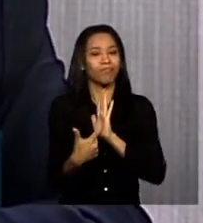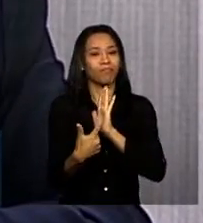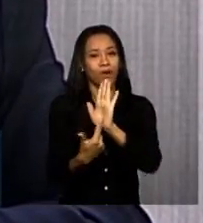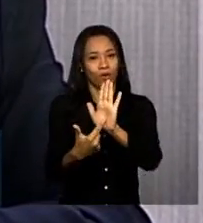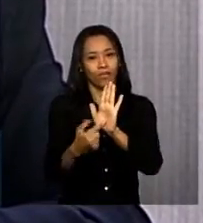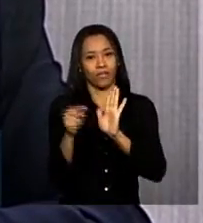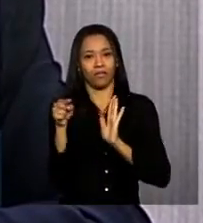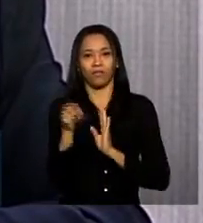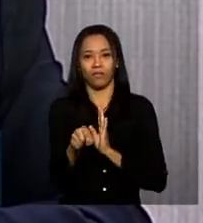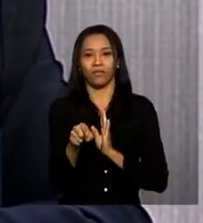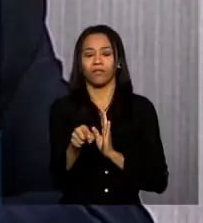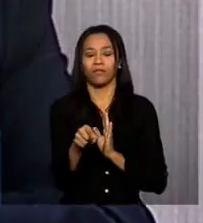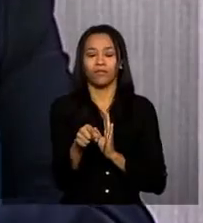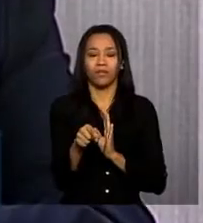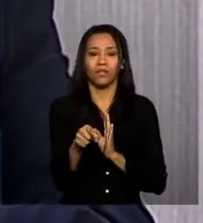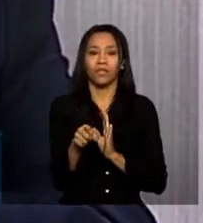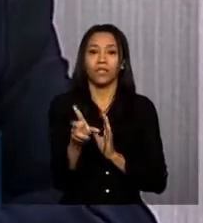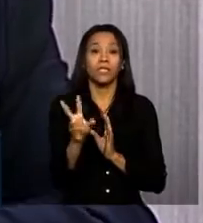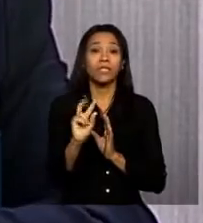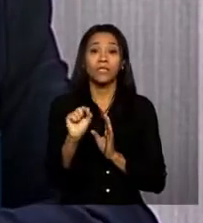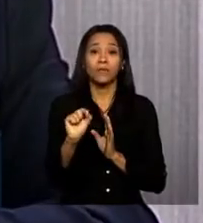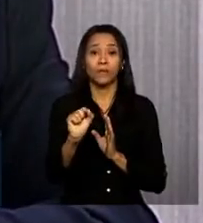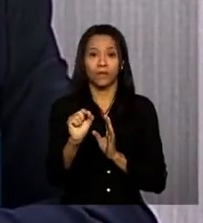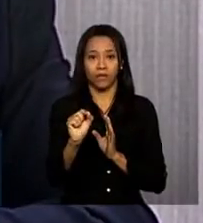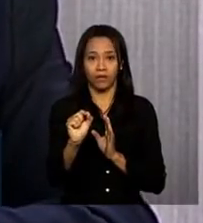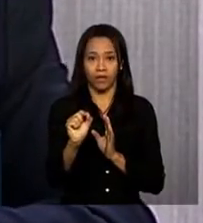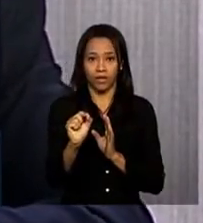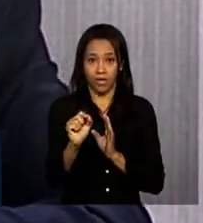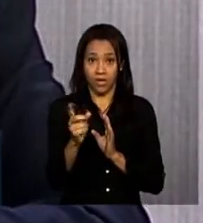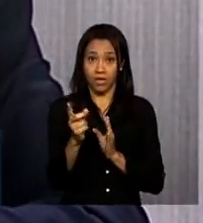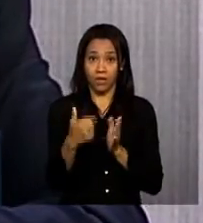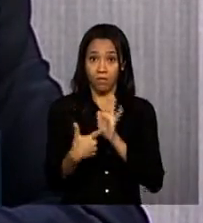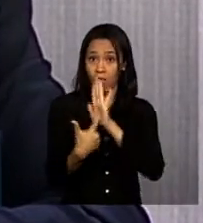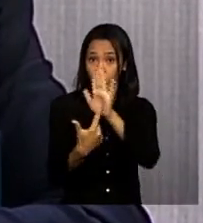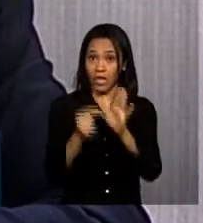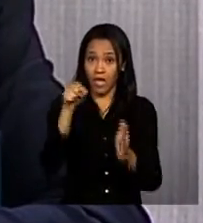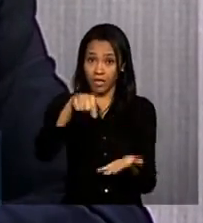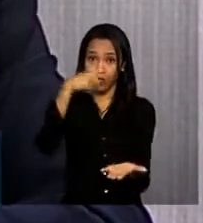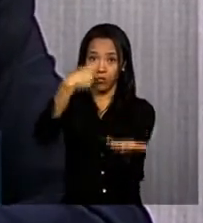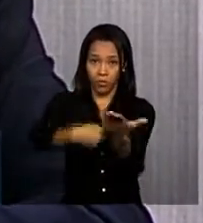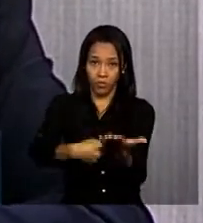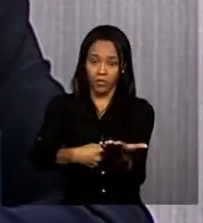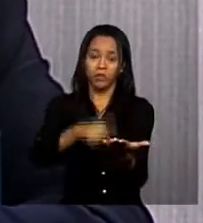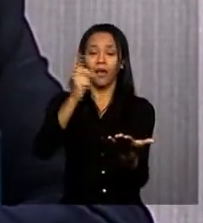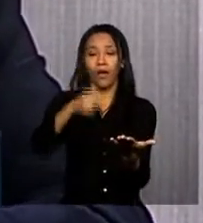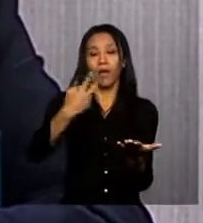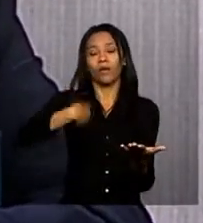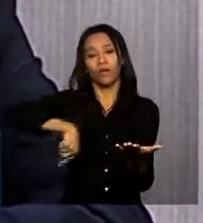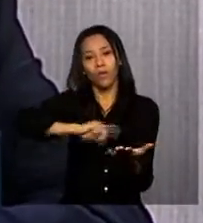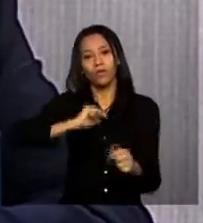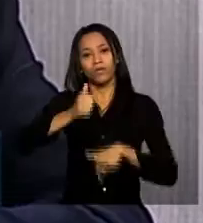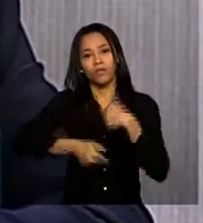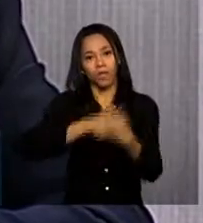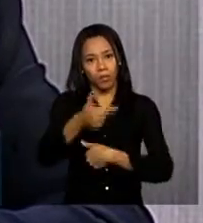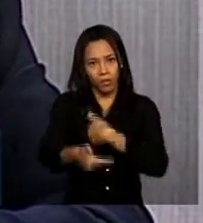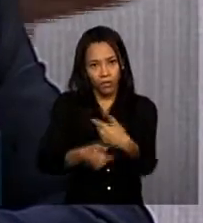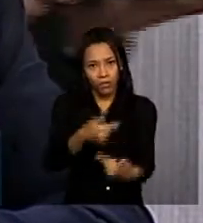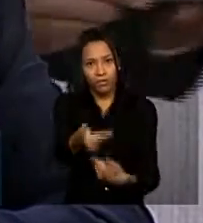para todos nós e a tradução deste compromisso, por óbvio, a nossa dedicação, o nosso